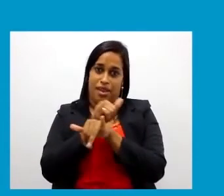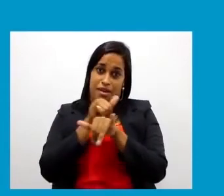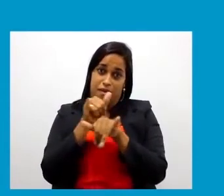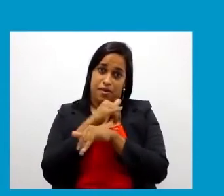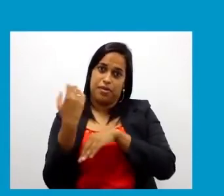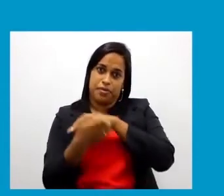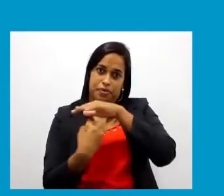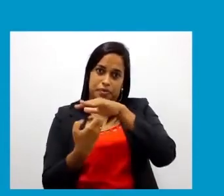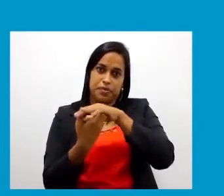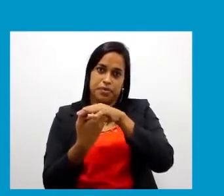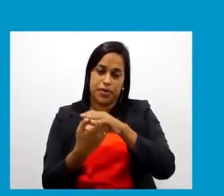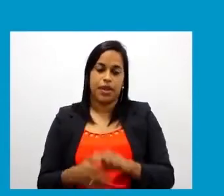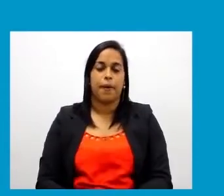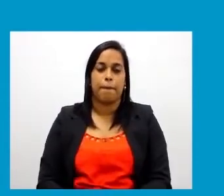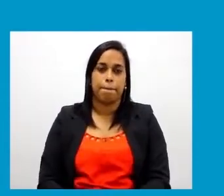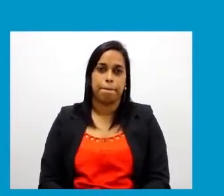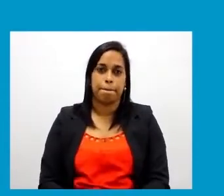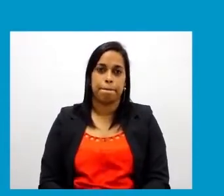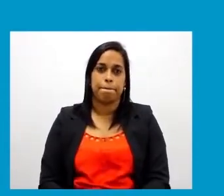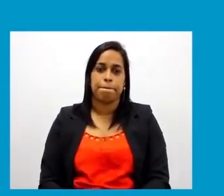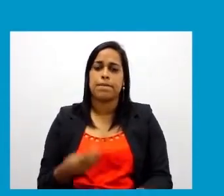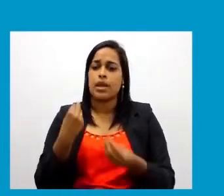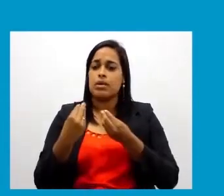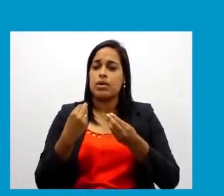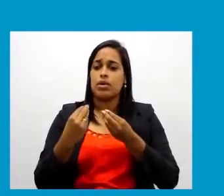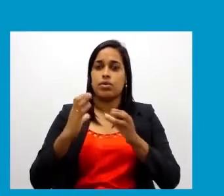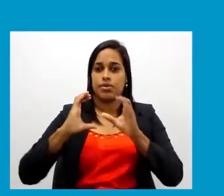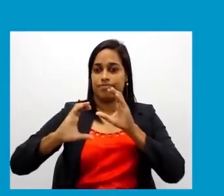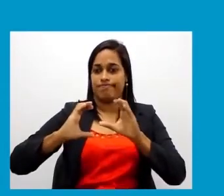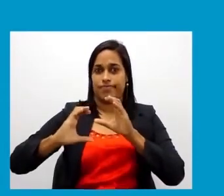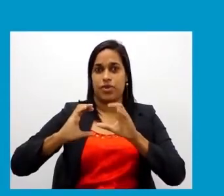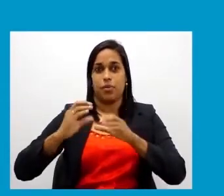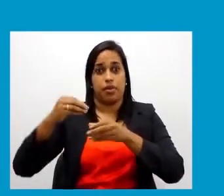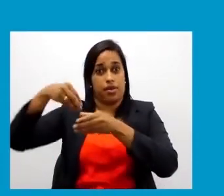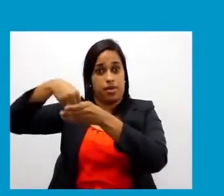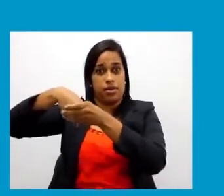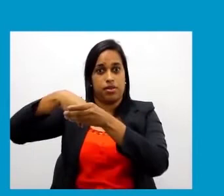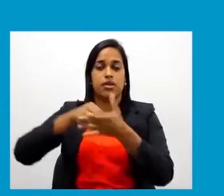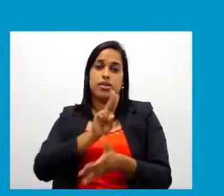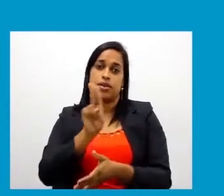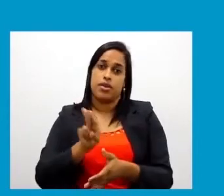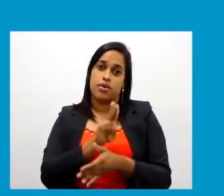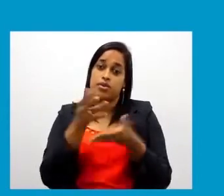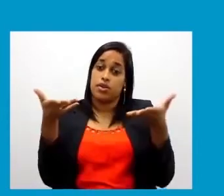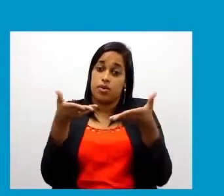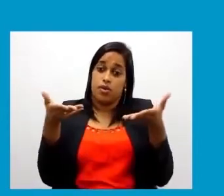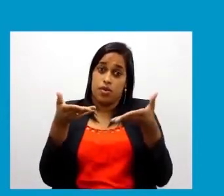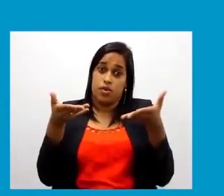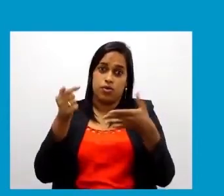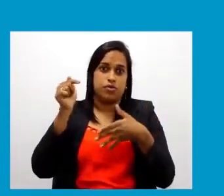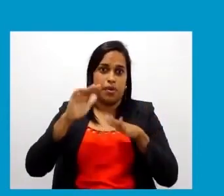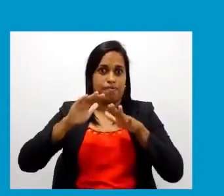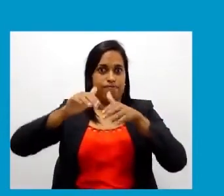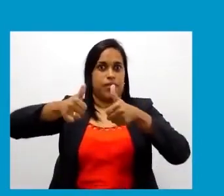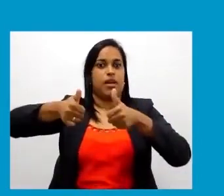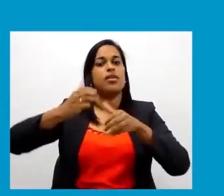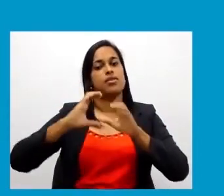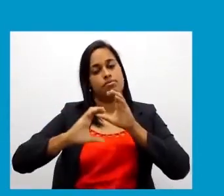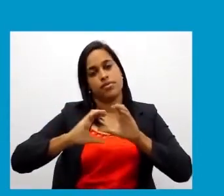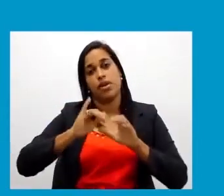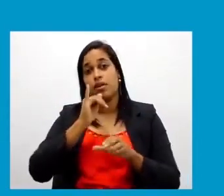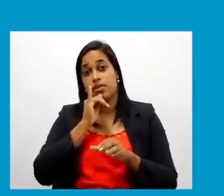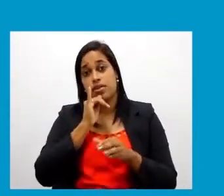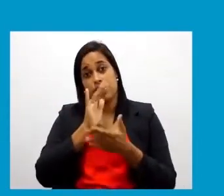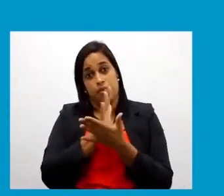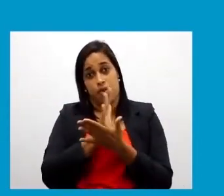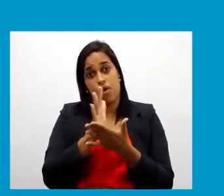dentro do ambiente organizacional. Quais são os veículos de comunicação interna que vão ser utilizados para fazer esse fluxo acontecer? Eu coloquei para vocês